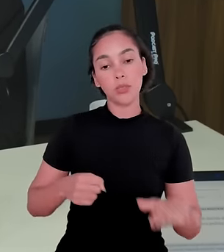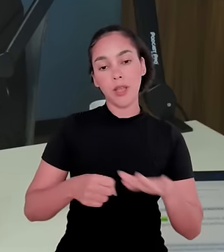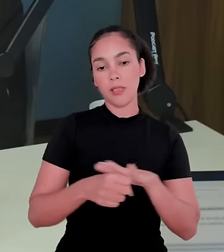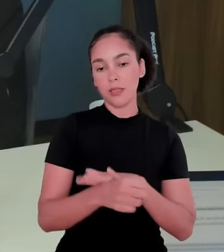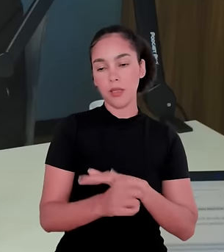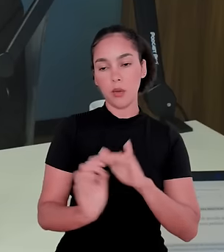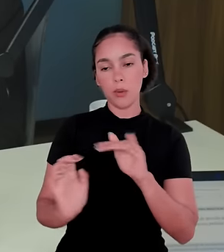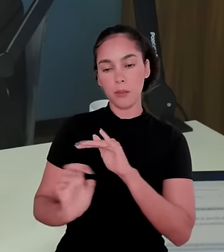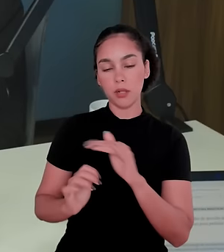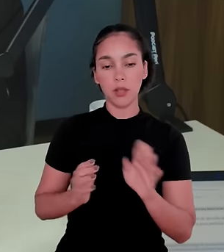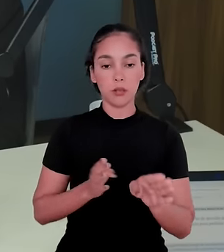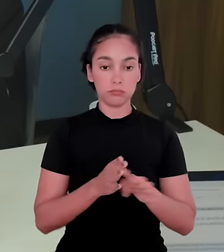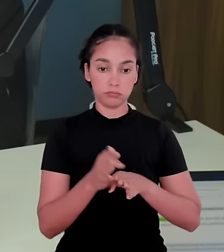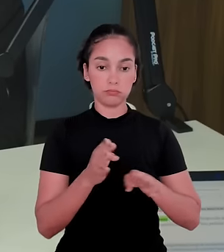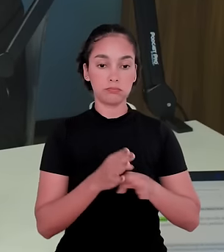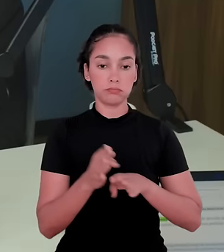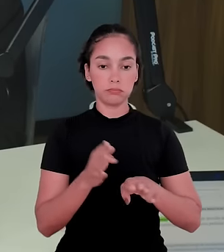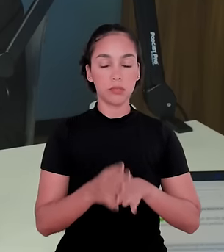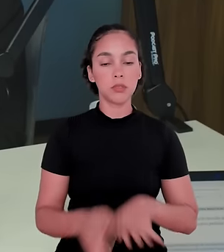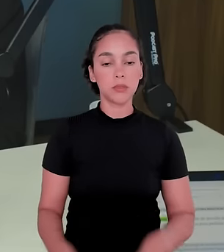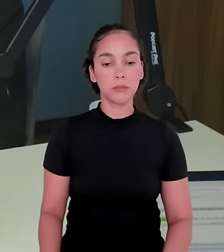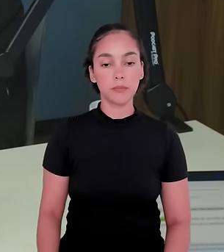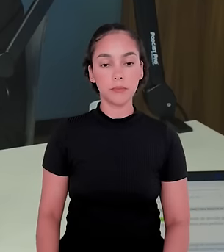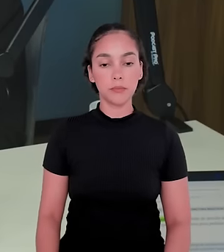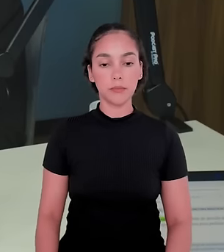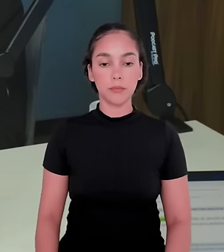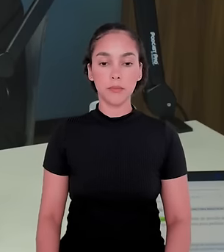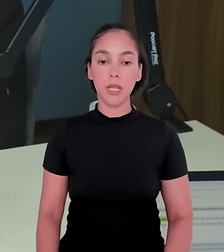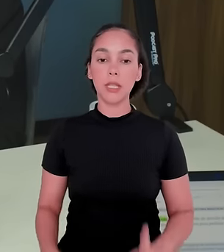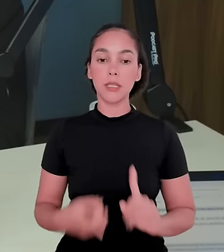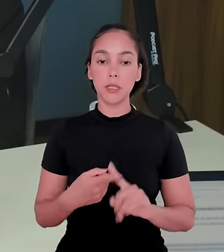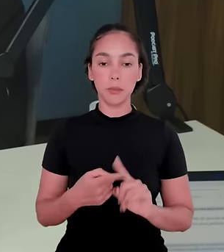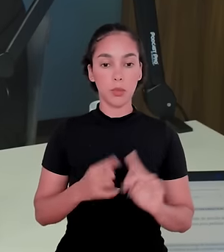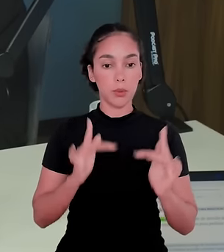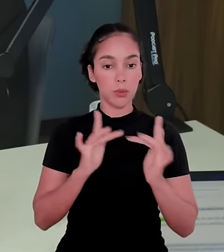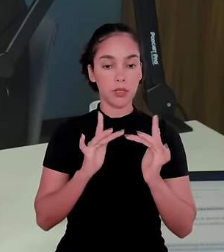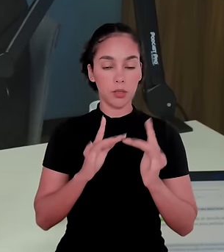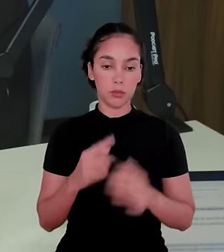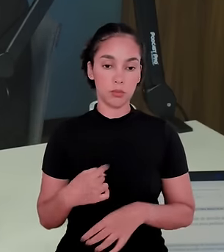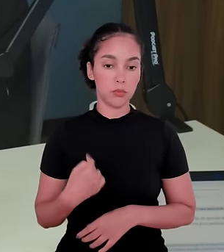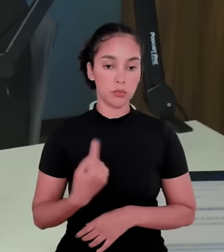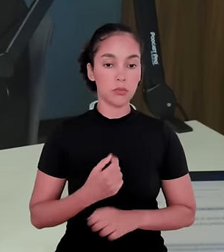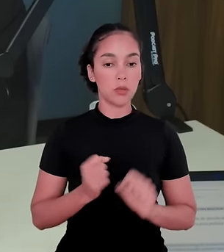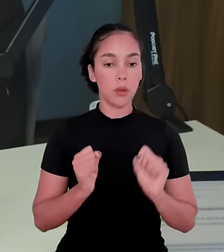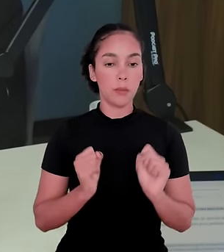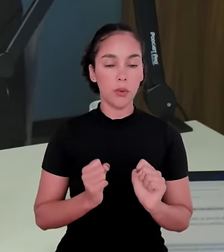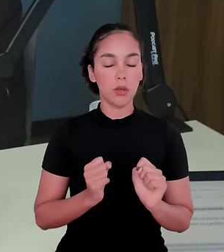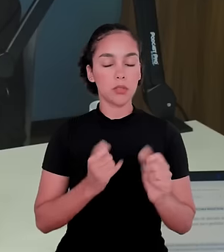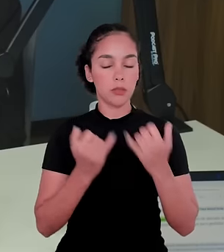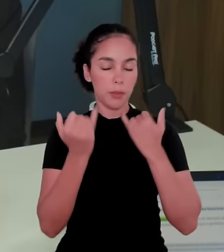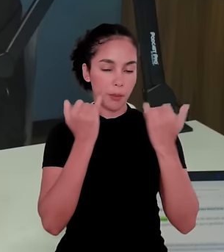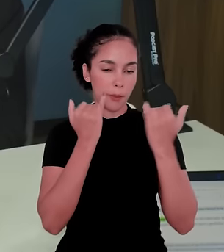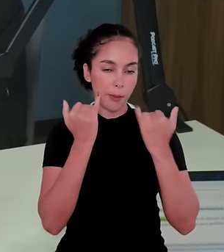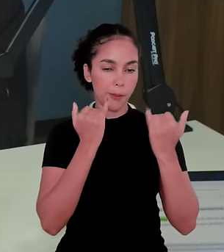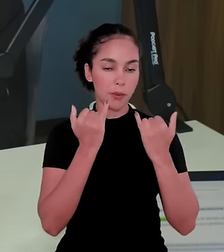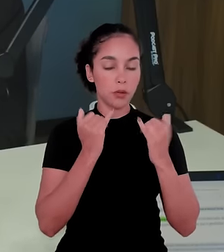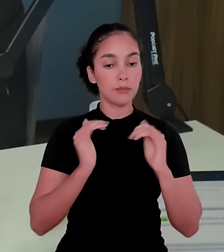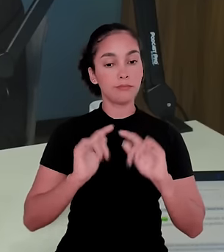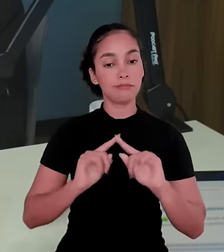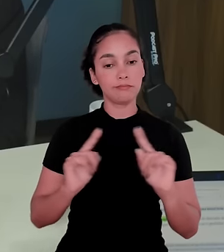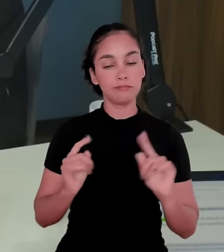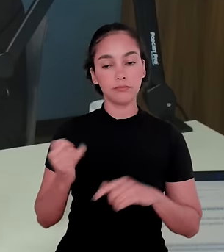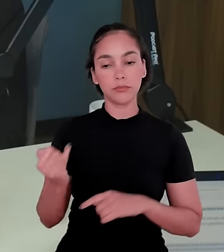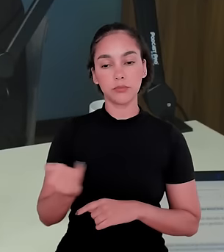né especializada e também entrar em contato conosco que a gente pode nortear passar alguma informação né mas é